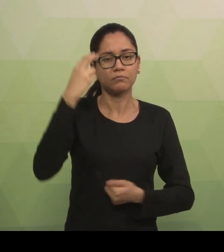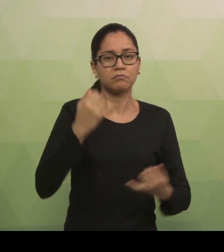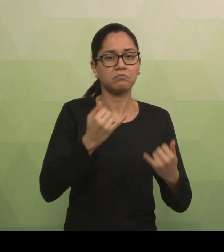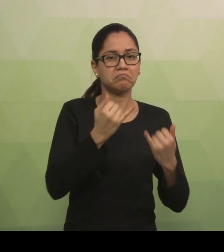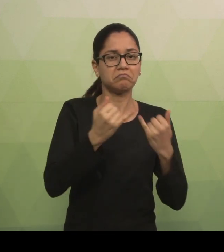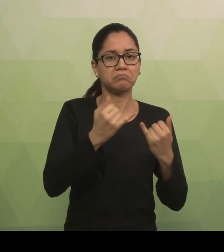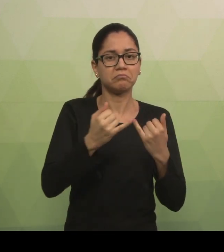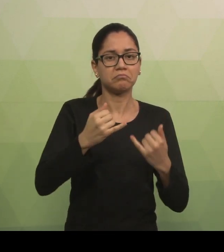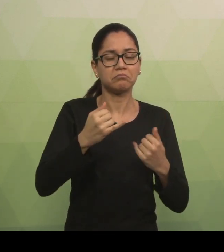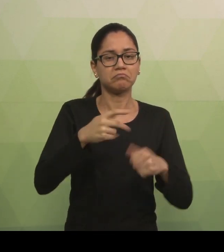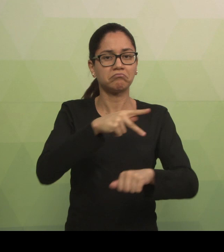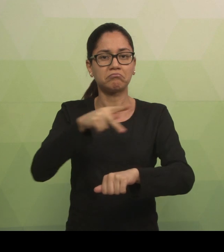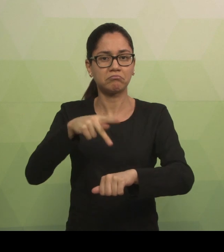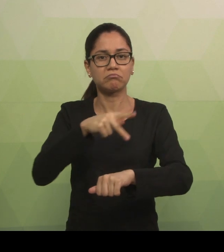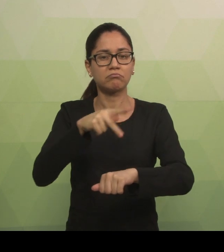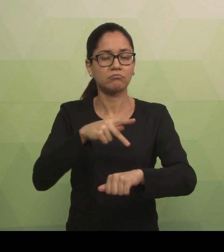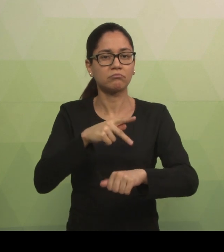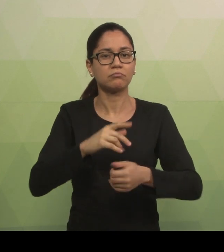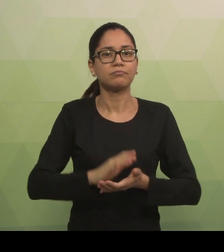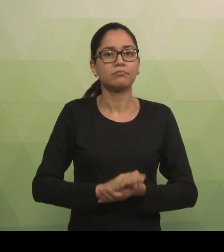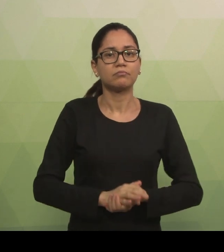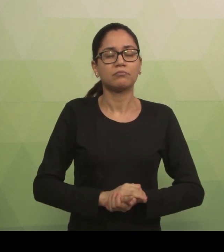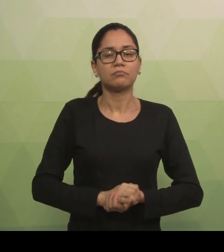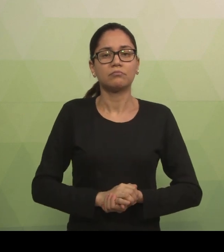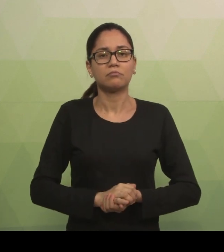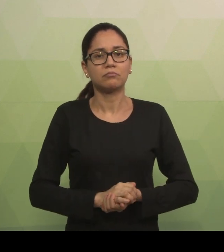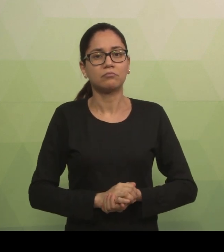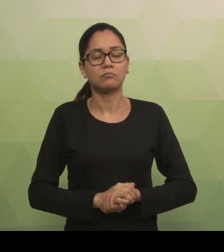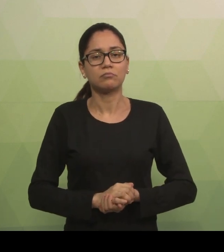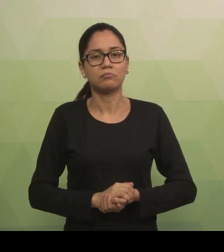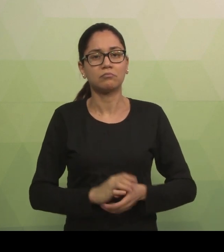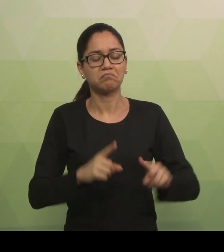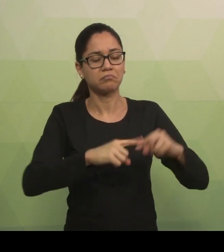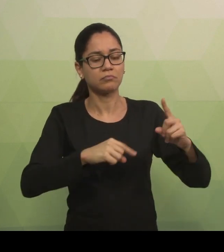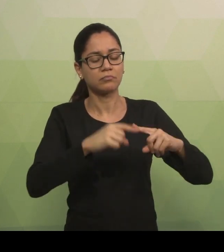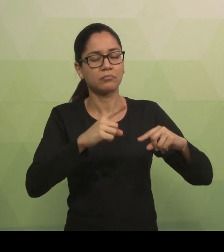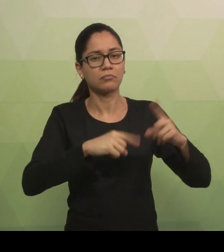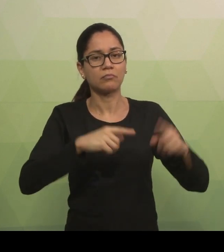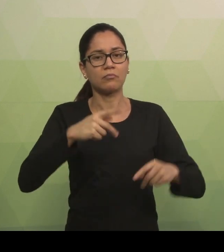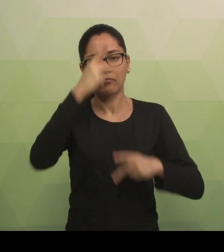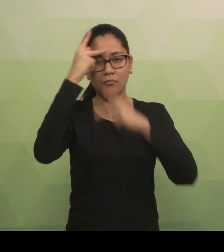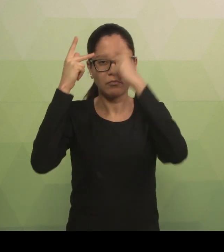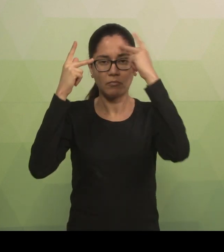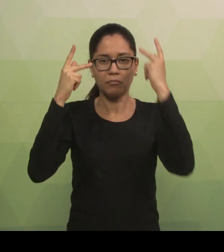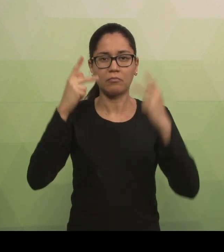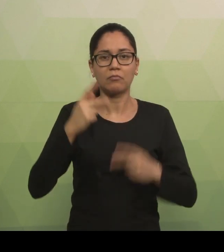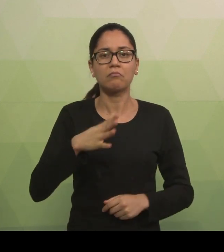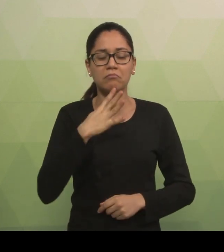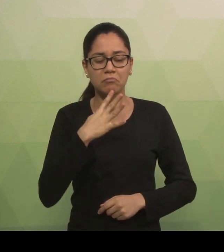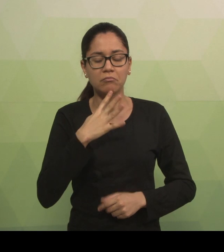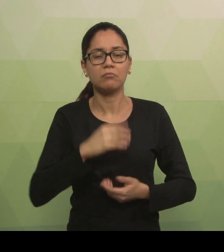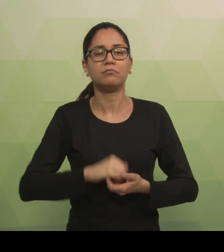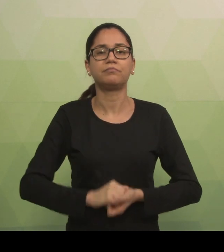diminuindo, levando à projeção de um produto aceito internacionalmente. Mas o que é